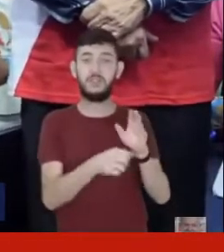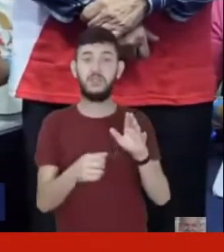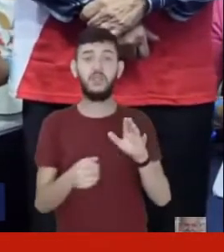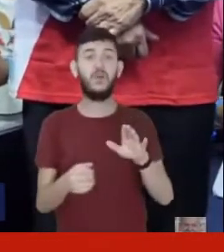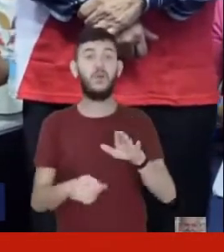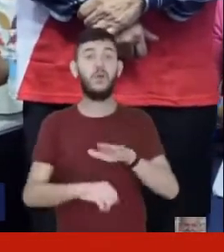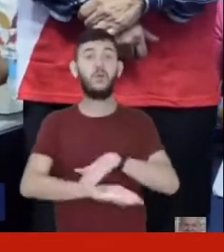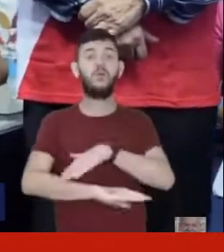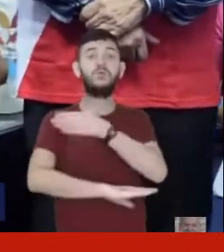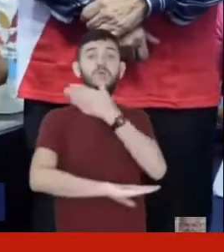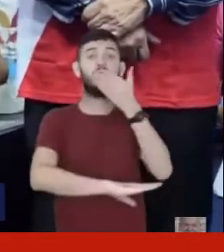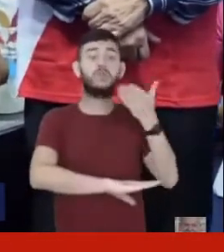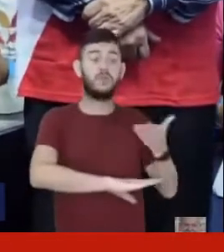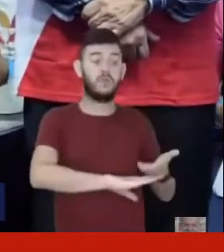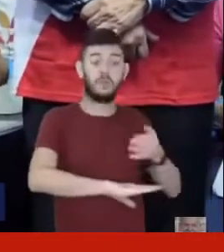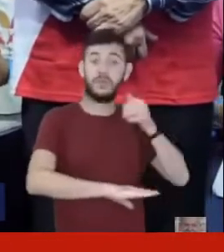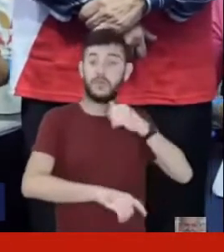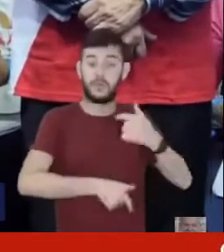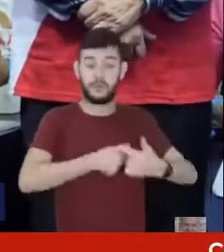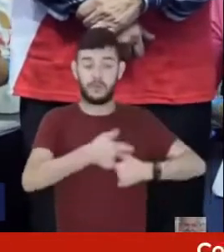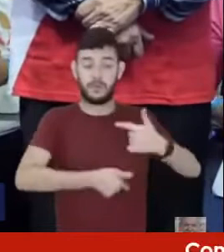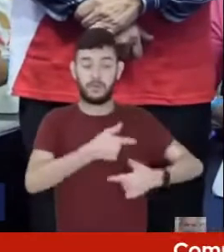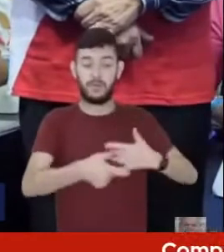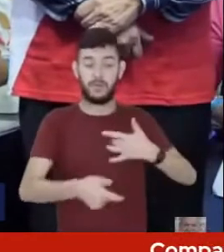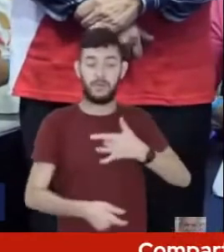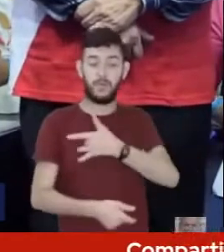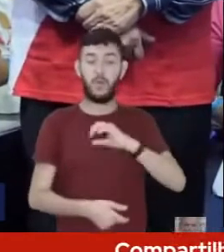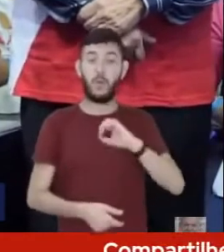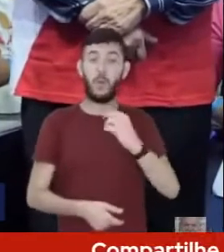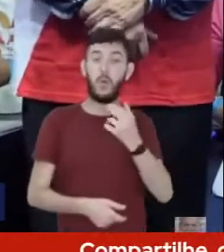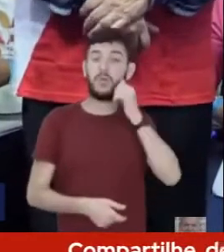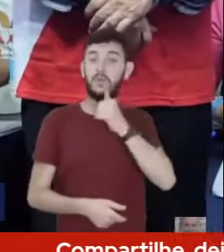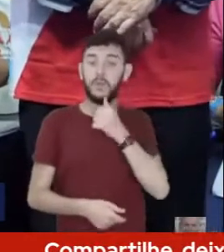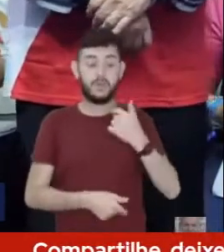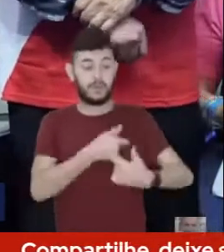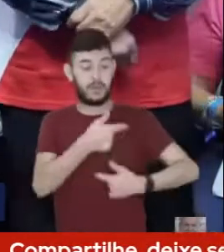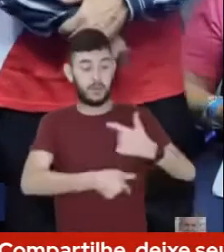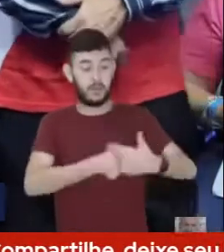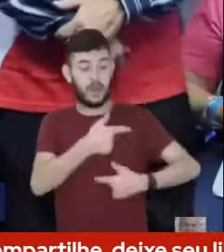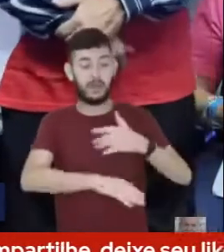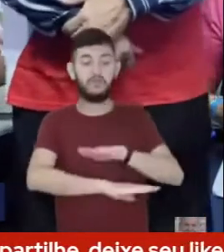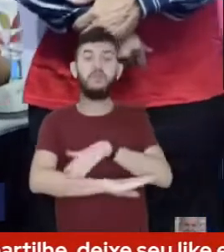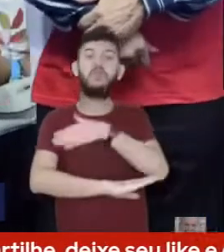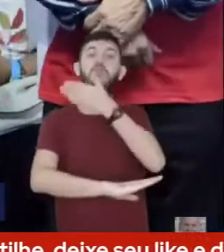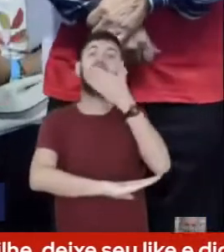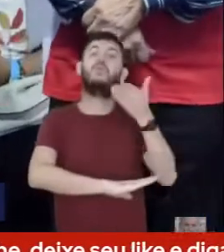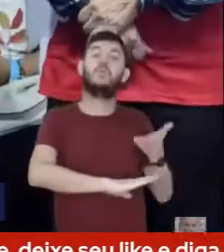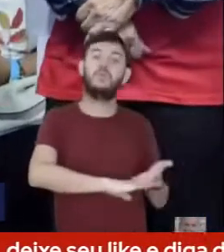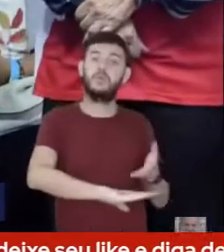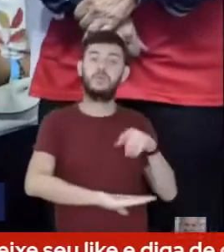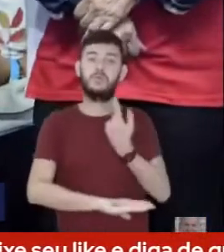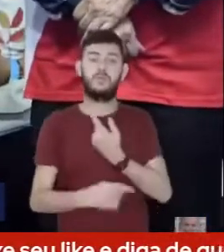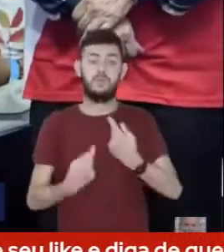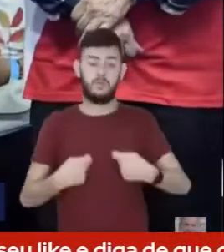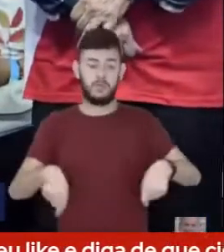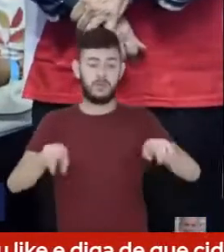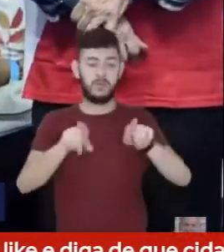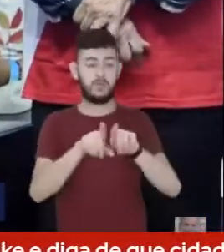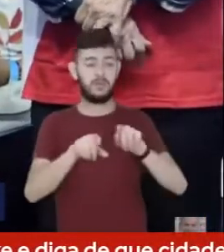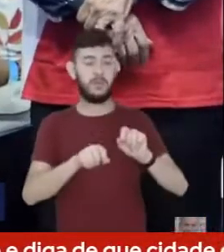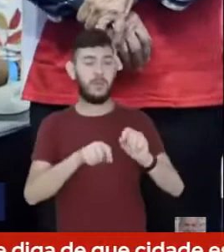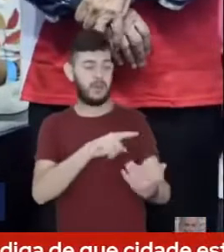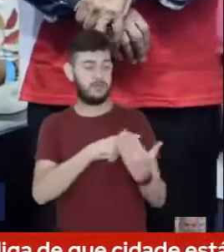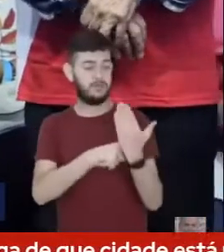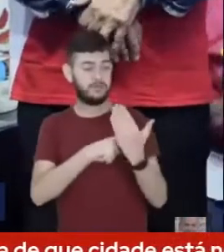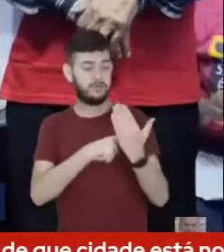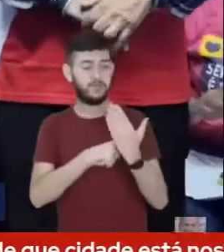as mulheres que completam 24 horas de trabalho. Precisamos atuar e ter auxílio para o empreendedorismo,